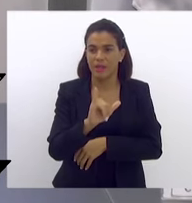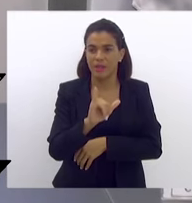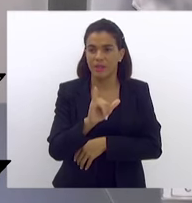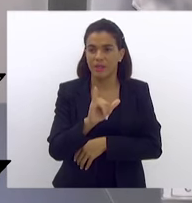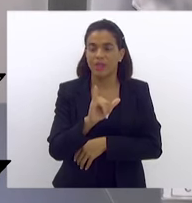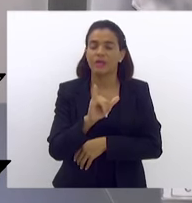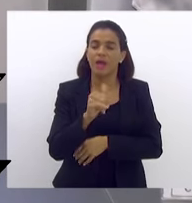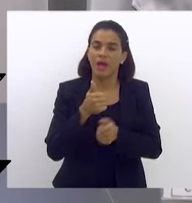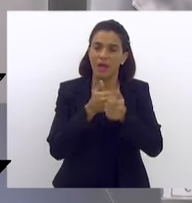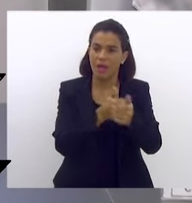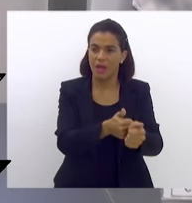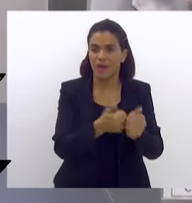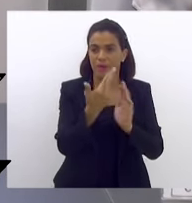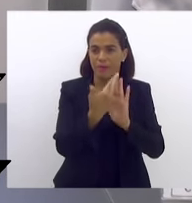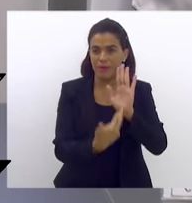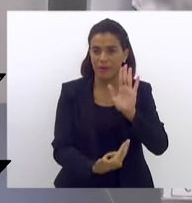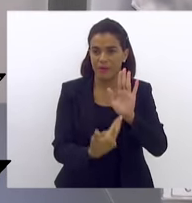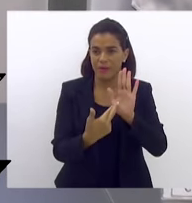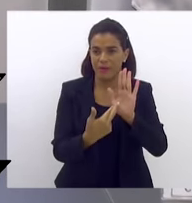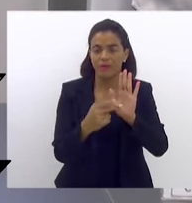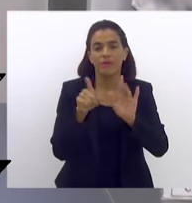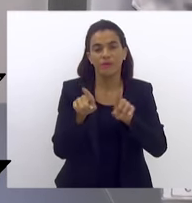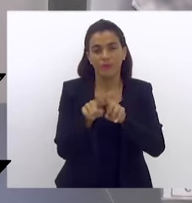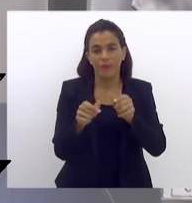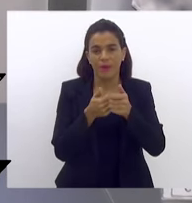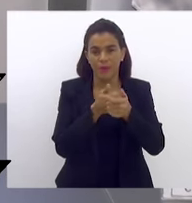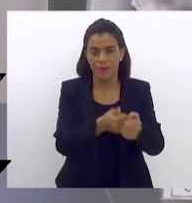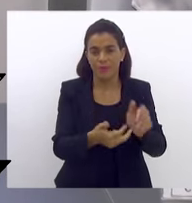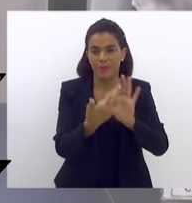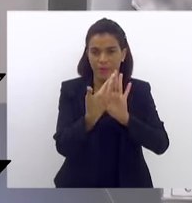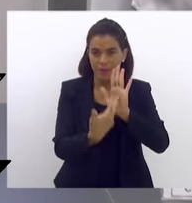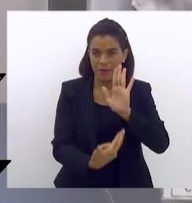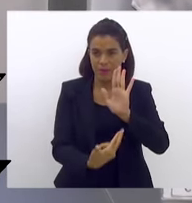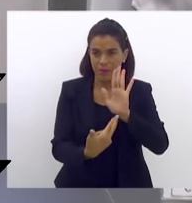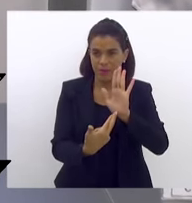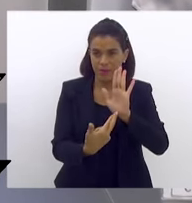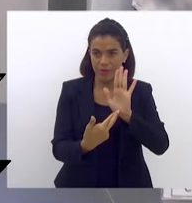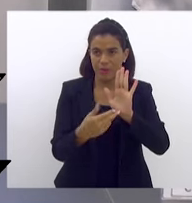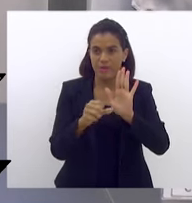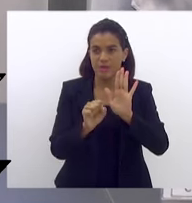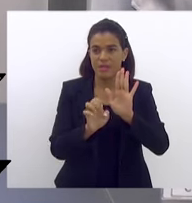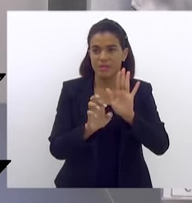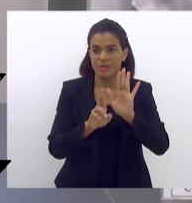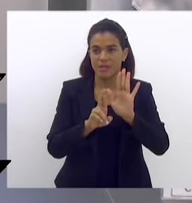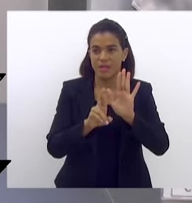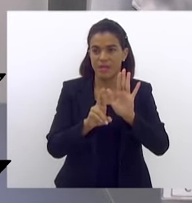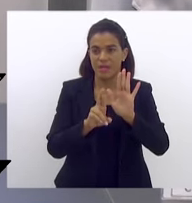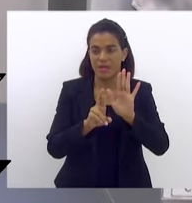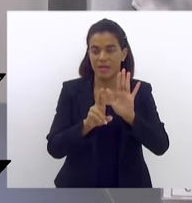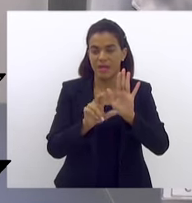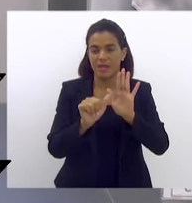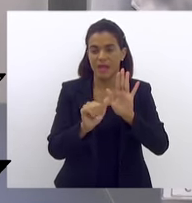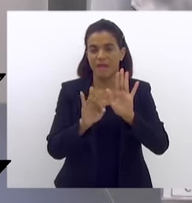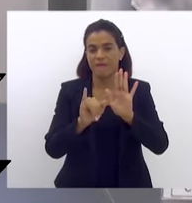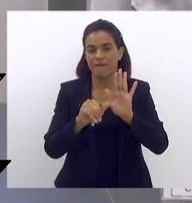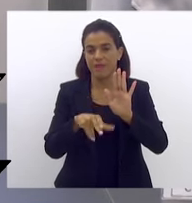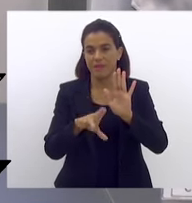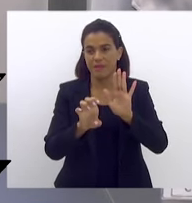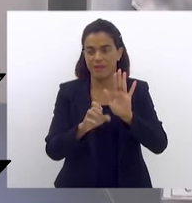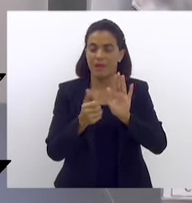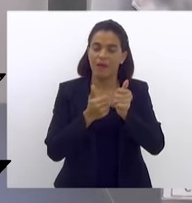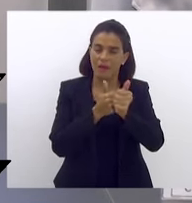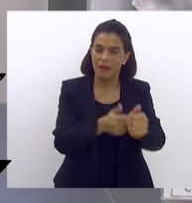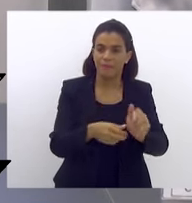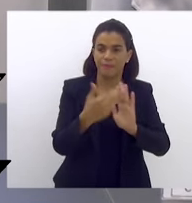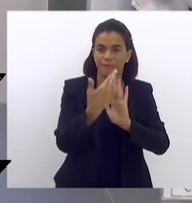Deputado minque também o relator Deputado serafine acompanha o relator Deputado Dr e